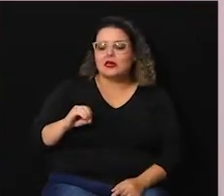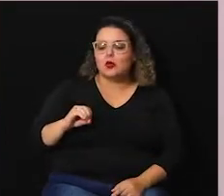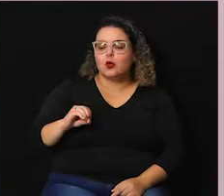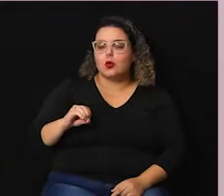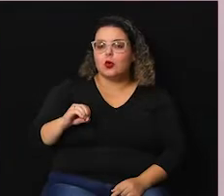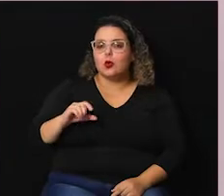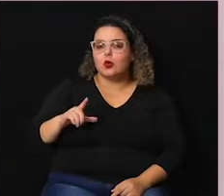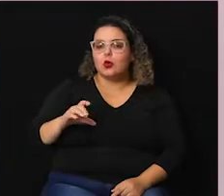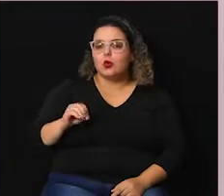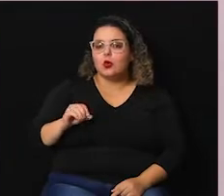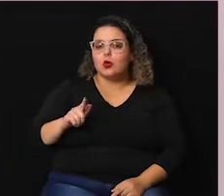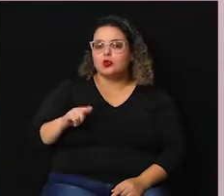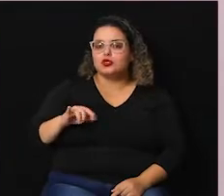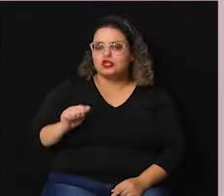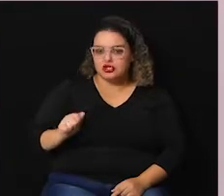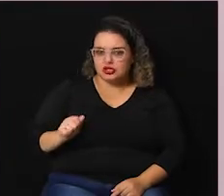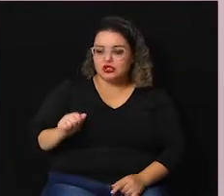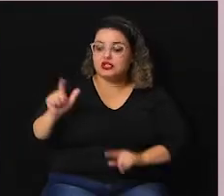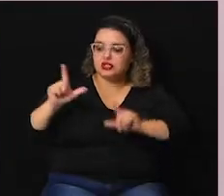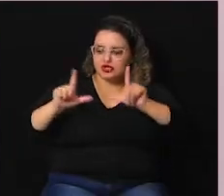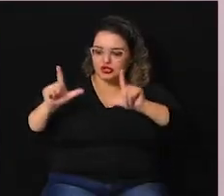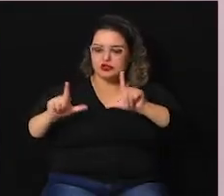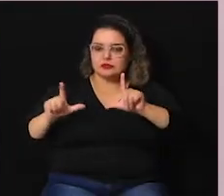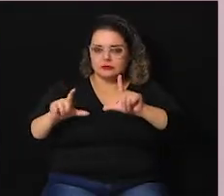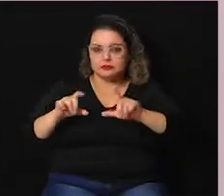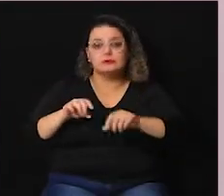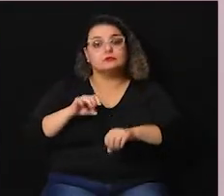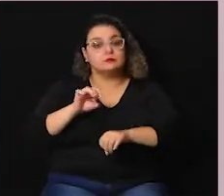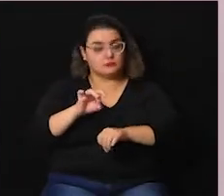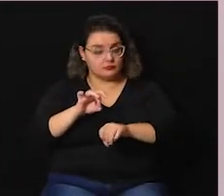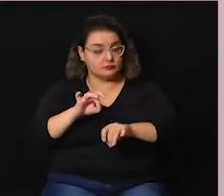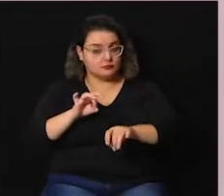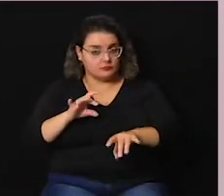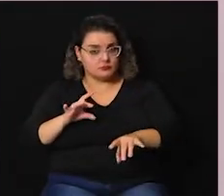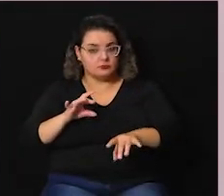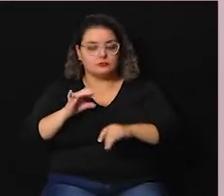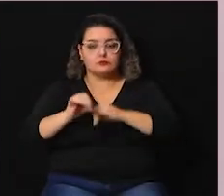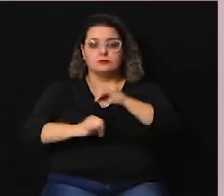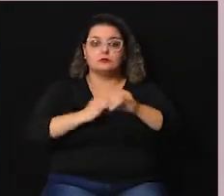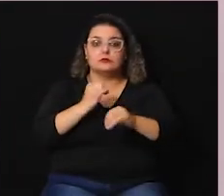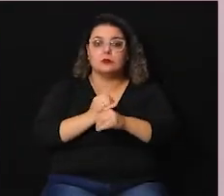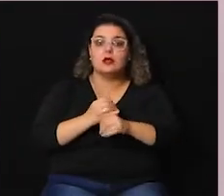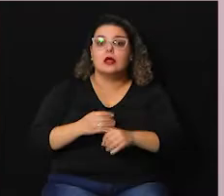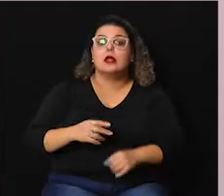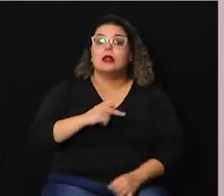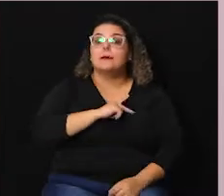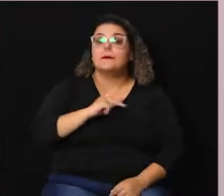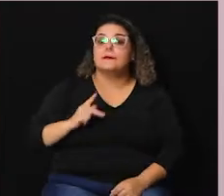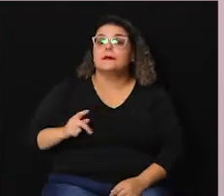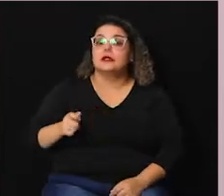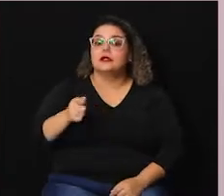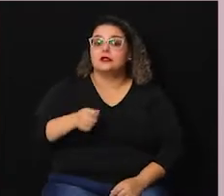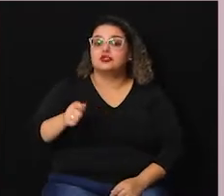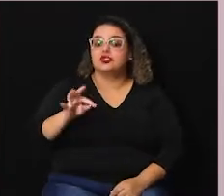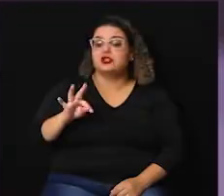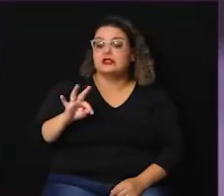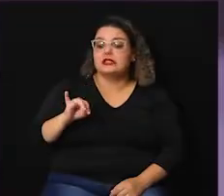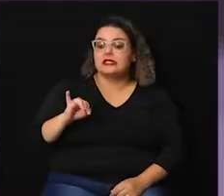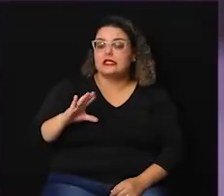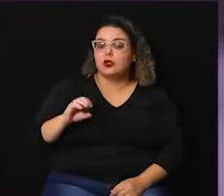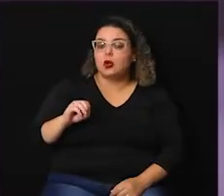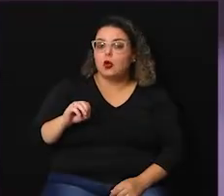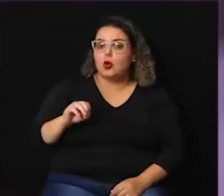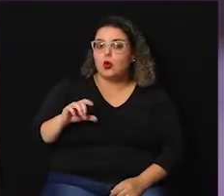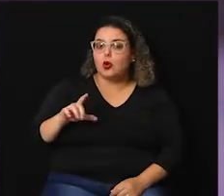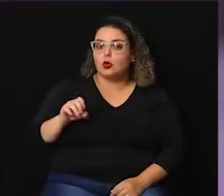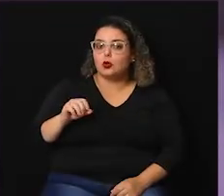Barsante, está aqui na tela comigo já. E além de médico e tricologista, ele também é presidente da Sociedade Brasileira de Tricologia.